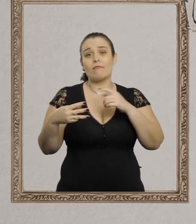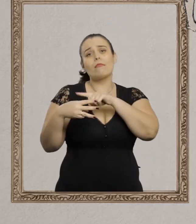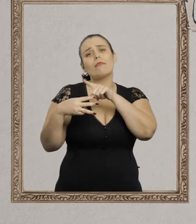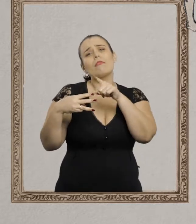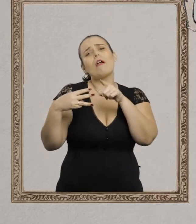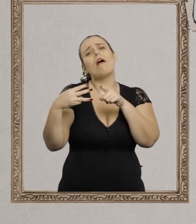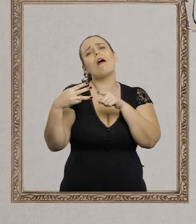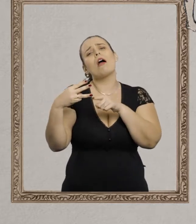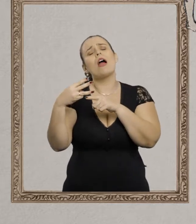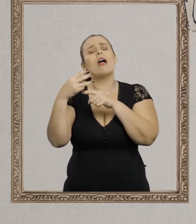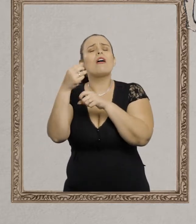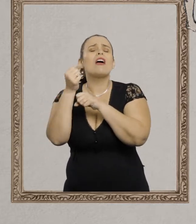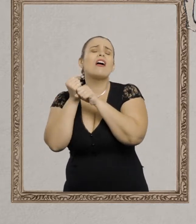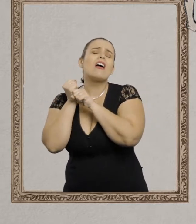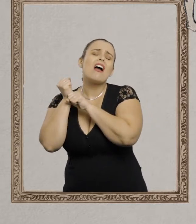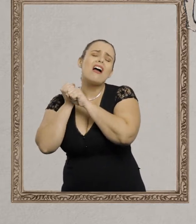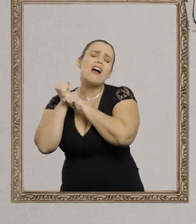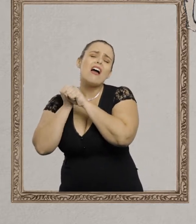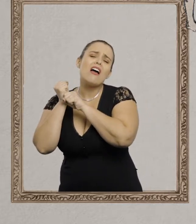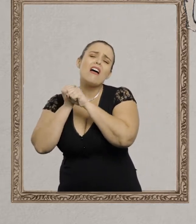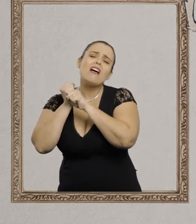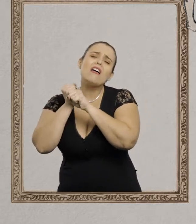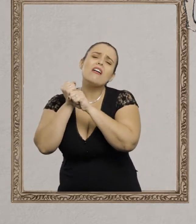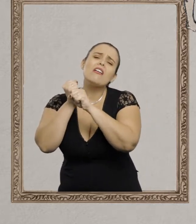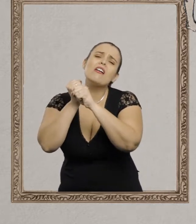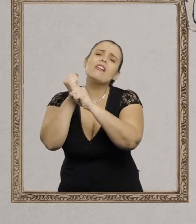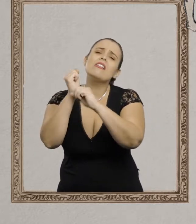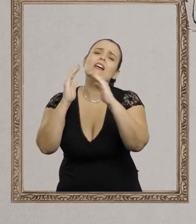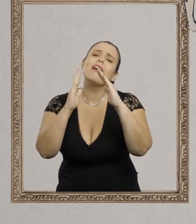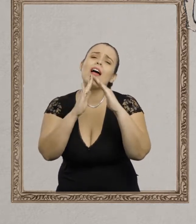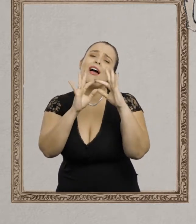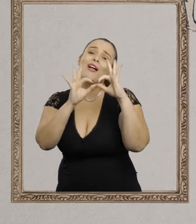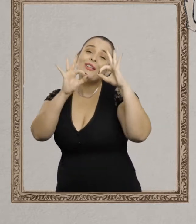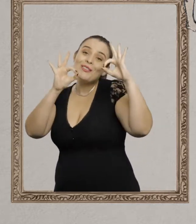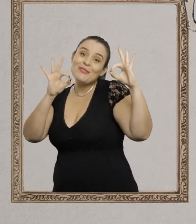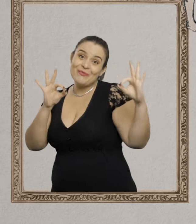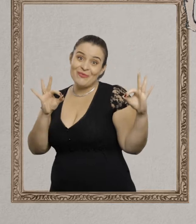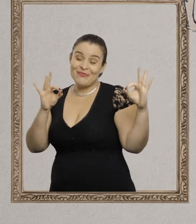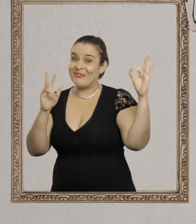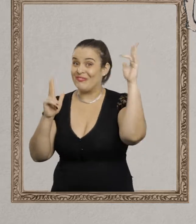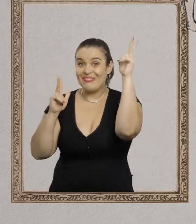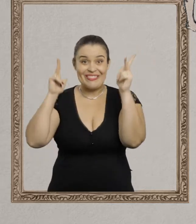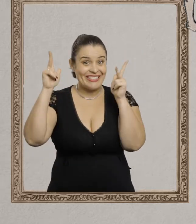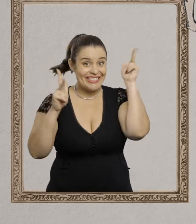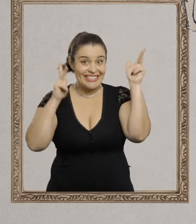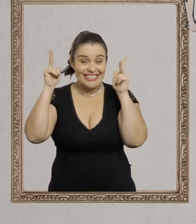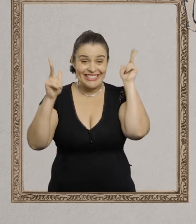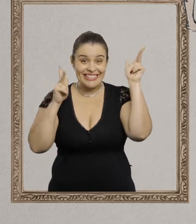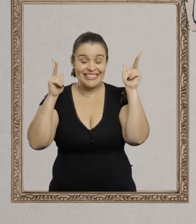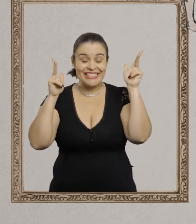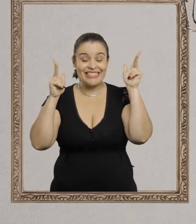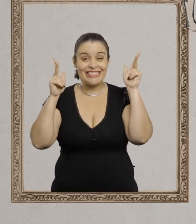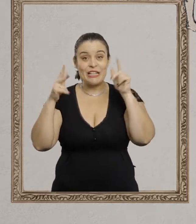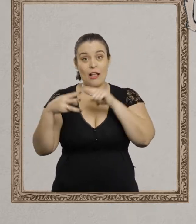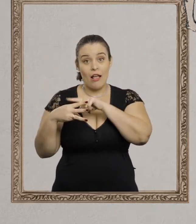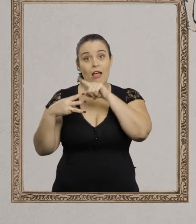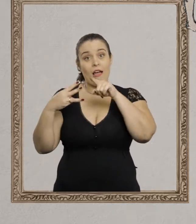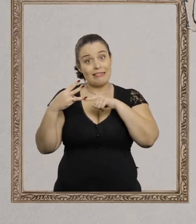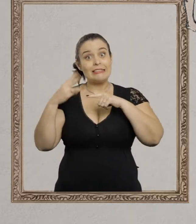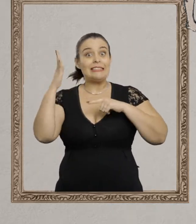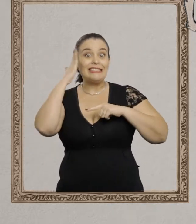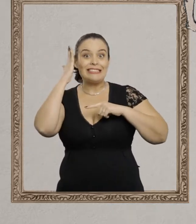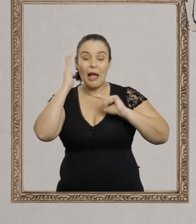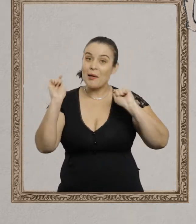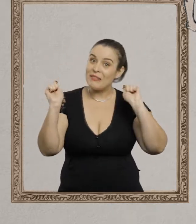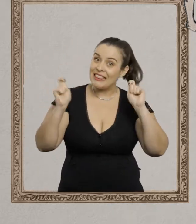passaram muitos anos longe de casa. Eles estavam se divertindo muito. As crianças tinham certeza que poderiam